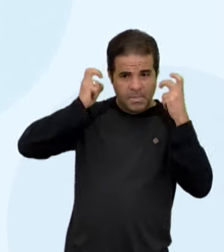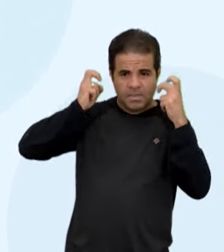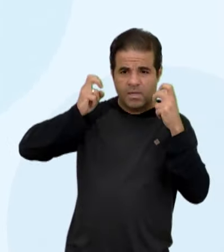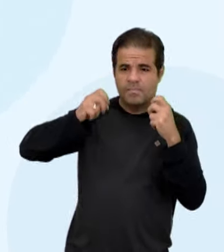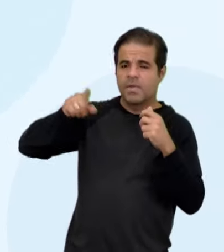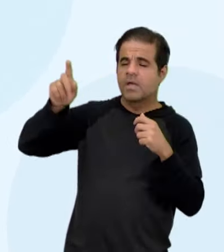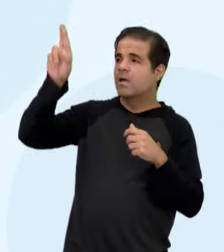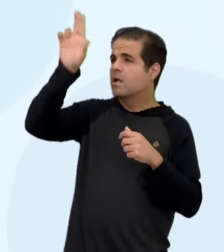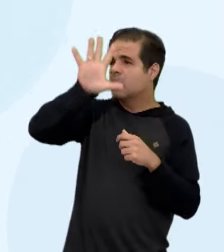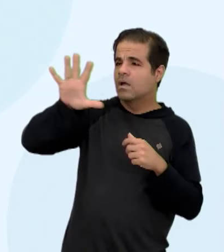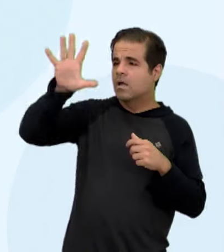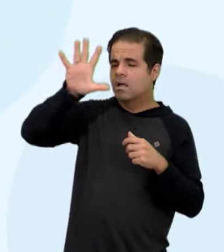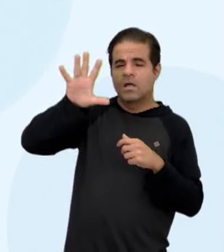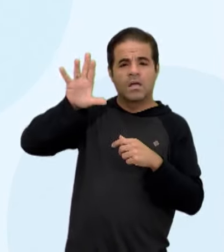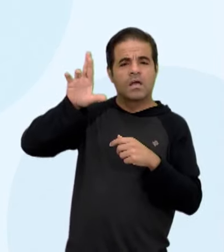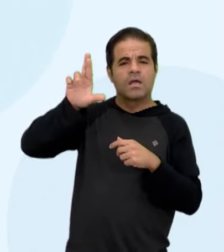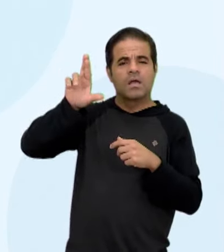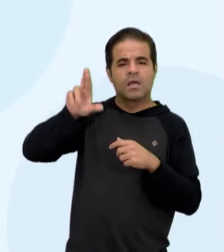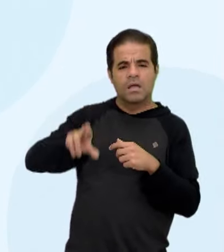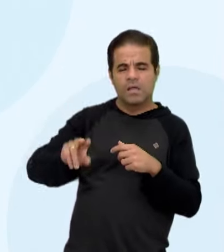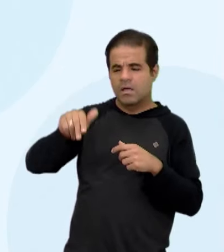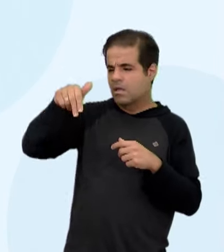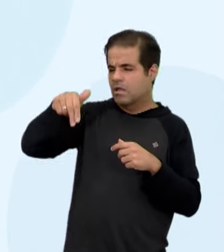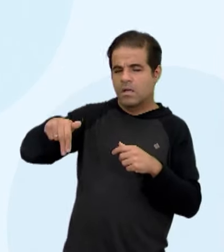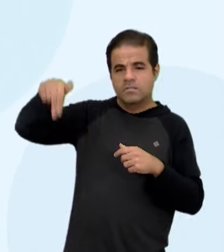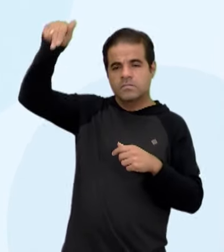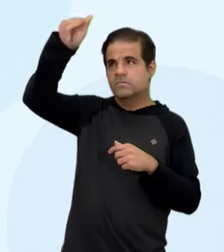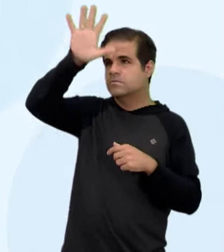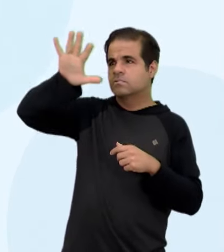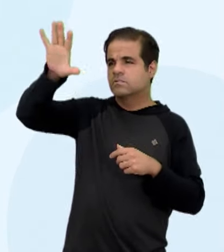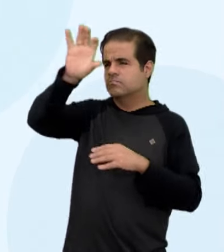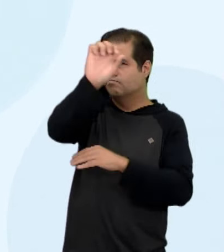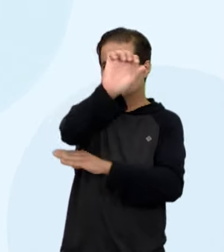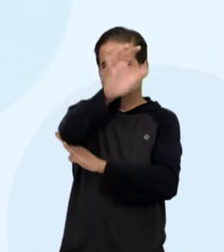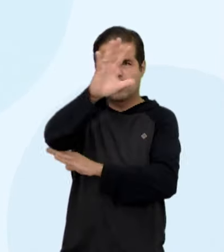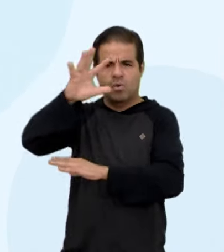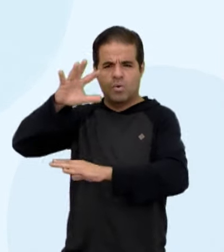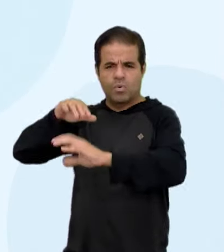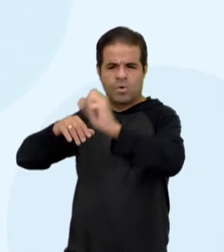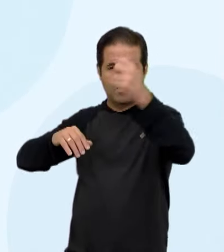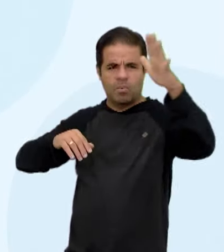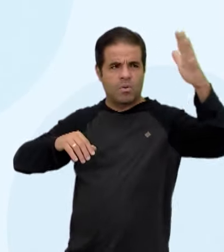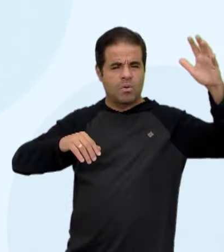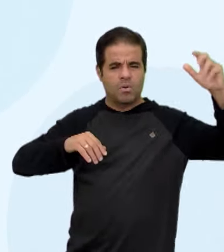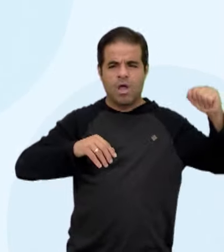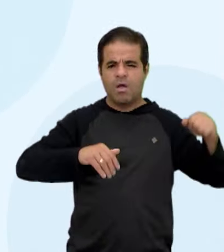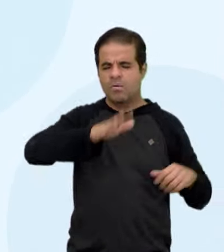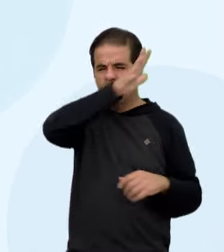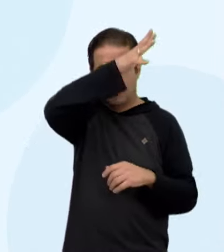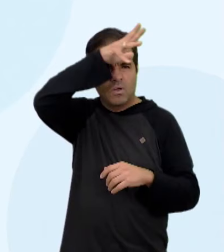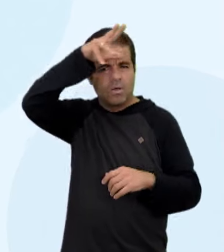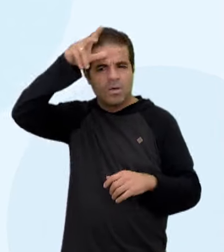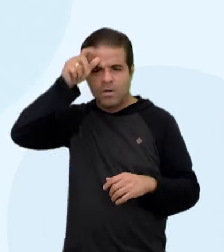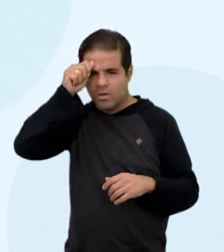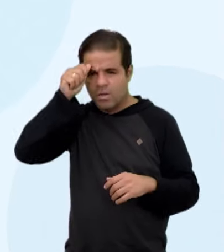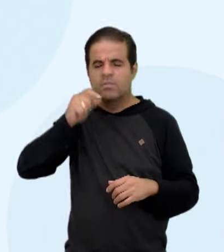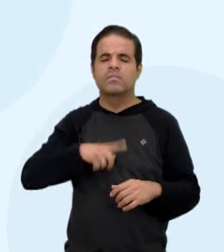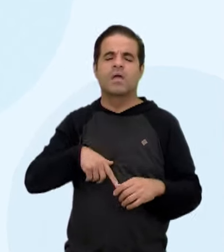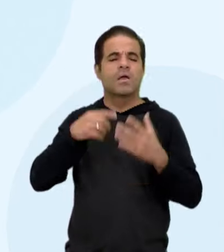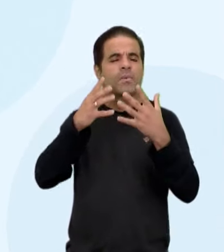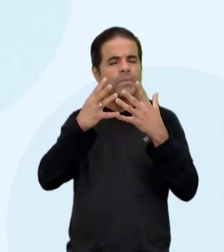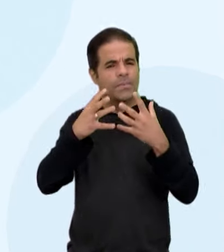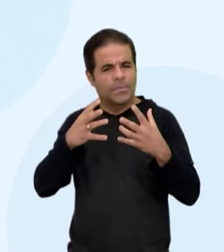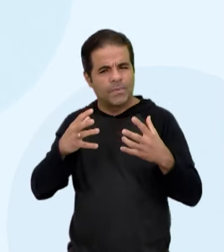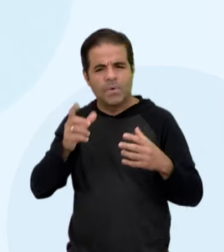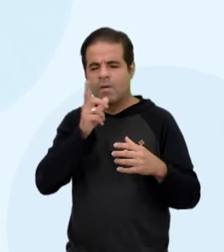na região norte do nosso país, né, onde nós temos a floresta amazônica, nós temos umidade. E a umidade